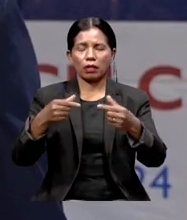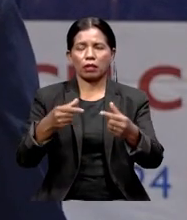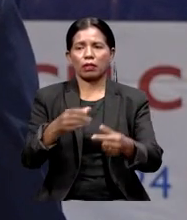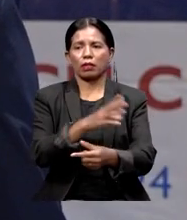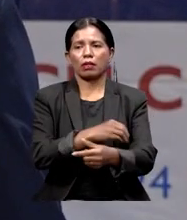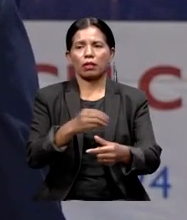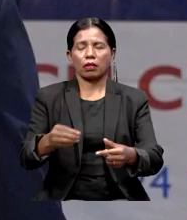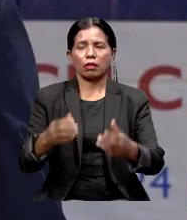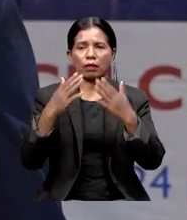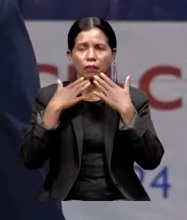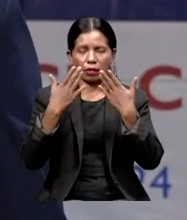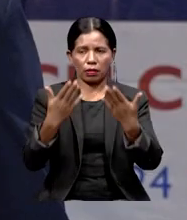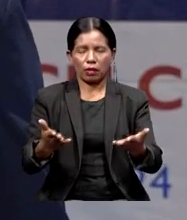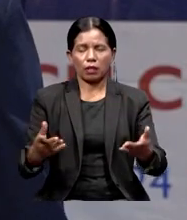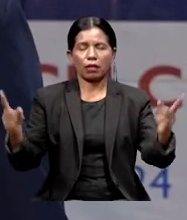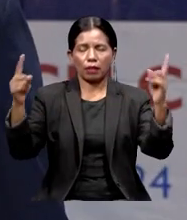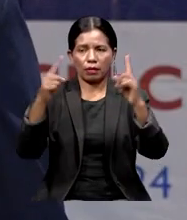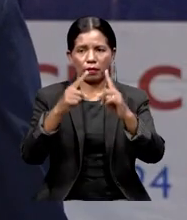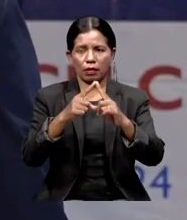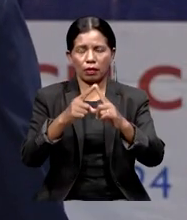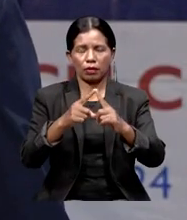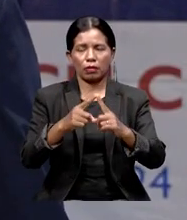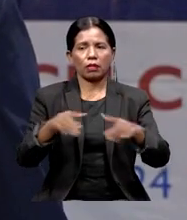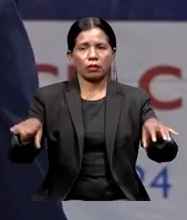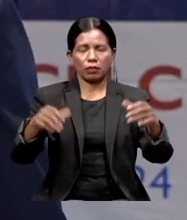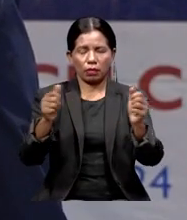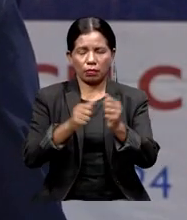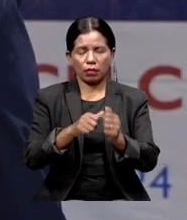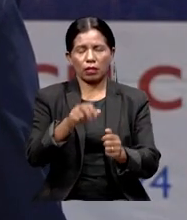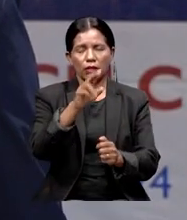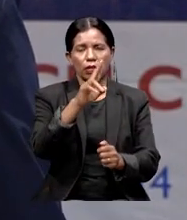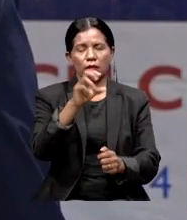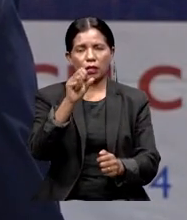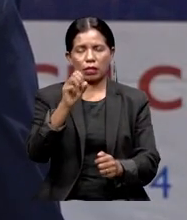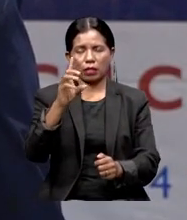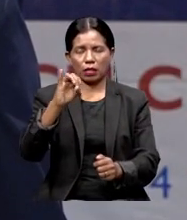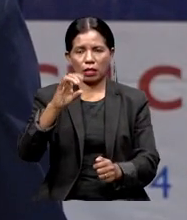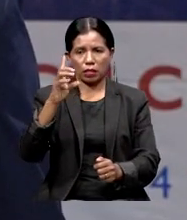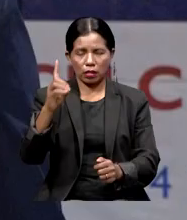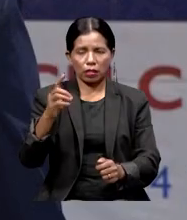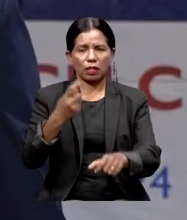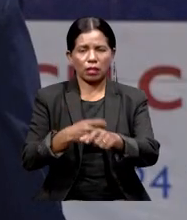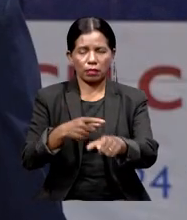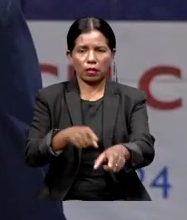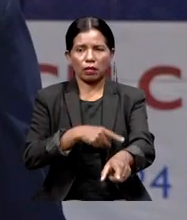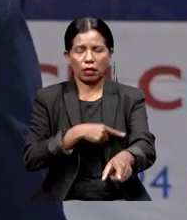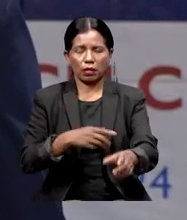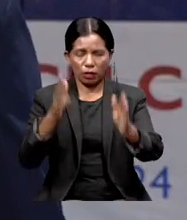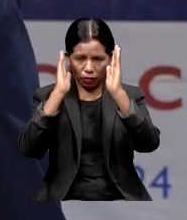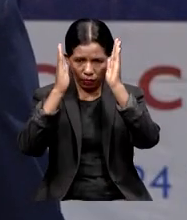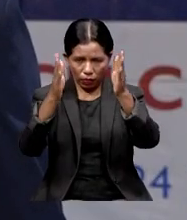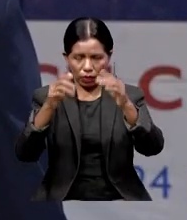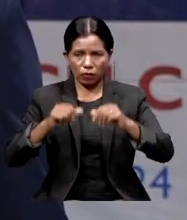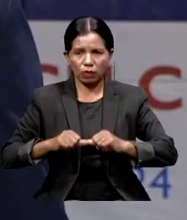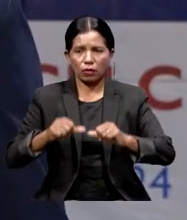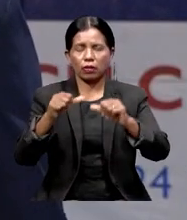e obrigado ba colaboração com o USAID também há tempo na Argona e agora foi continuação ba